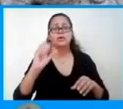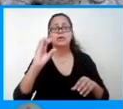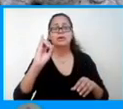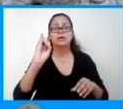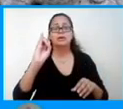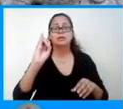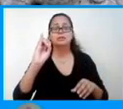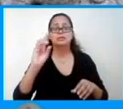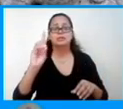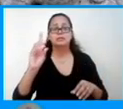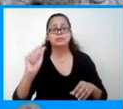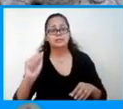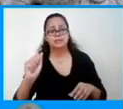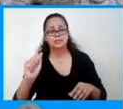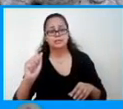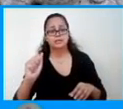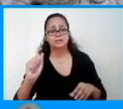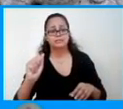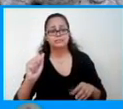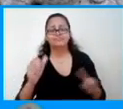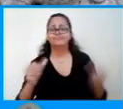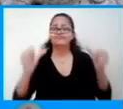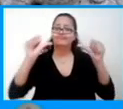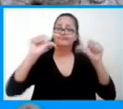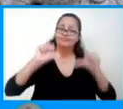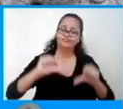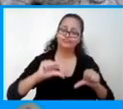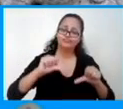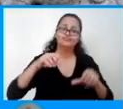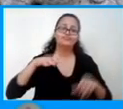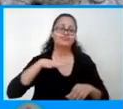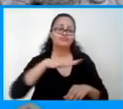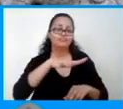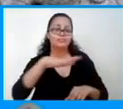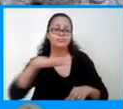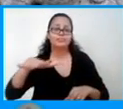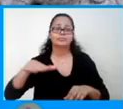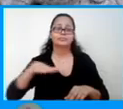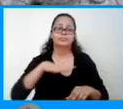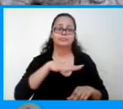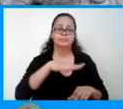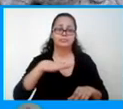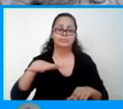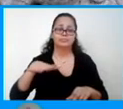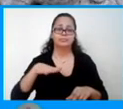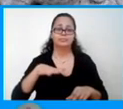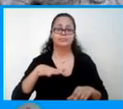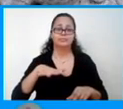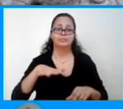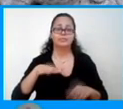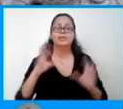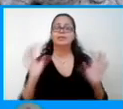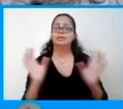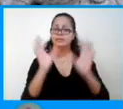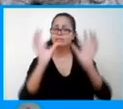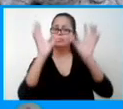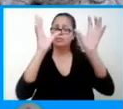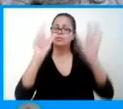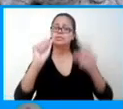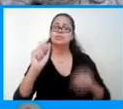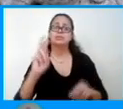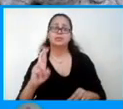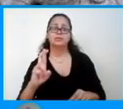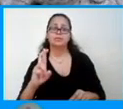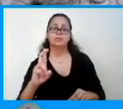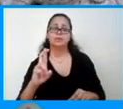aí a existência da chuva ácida. Ela prejudica o meio ambiente também, ela está relacionada com a poluição atmosférica. Então, a poluição atmosférica aí é